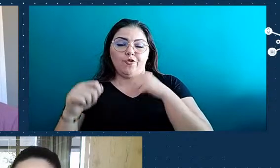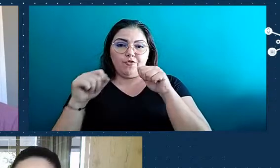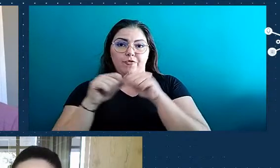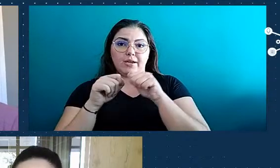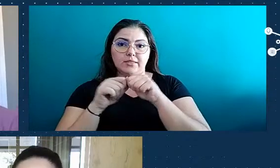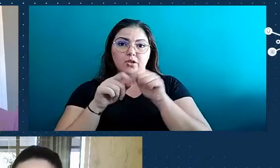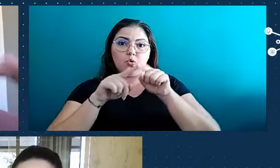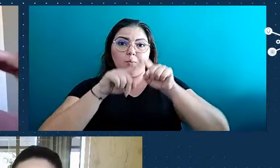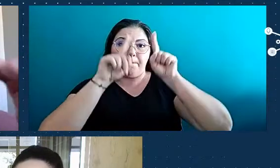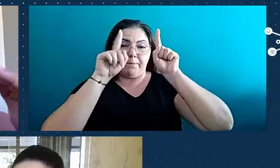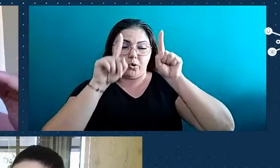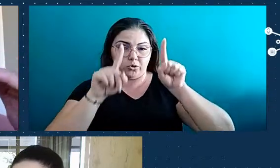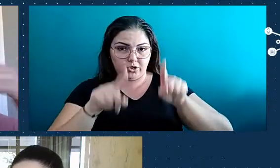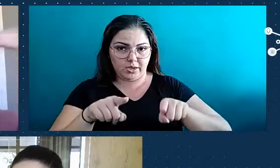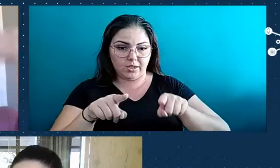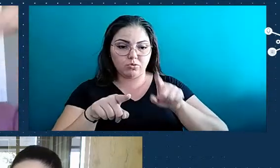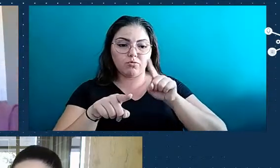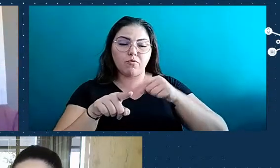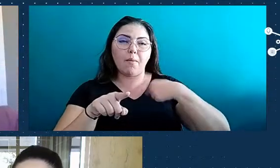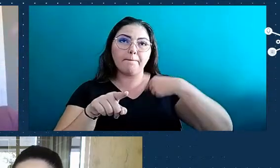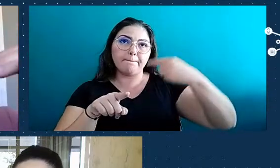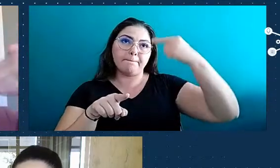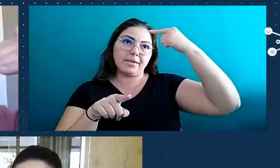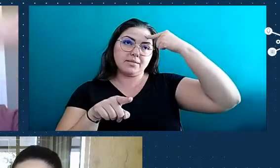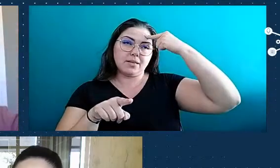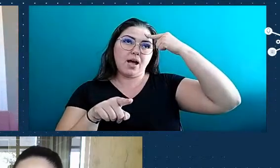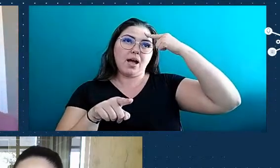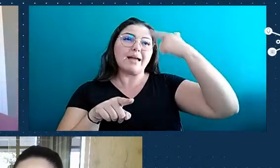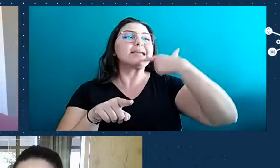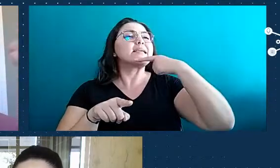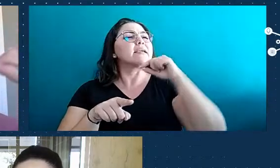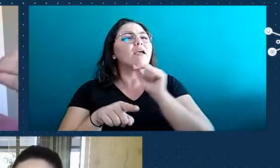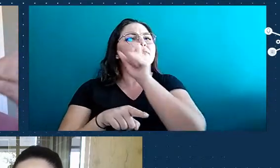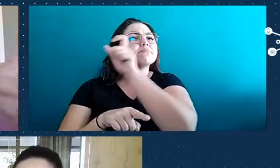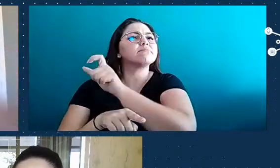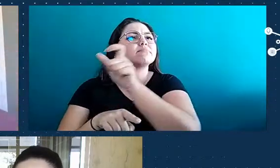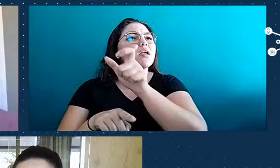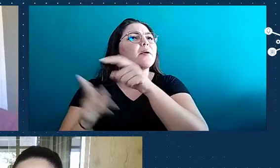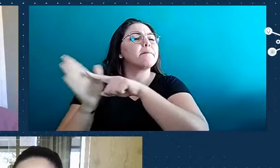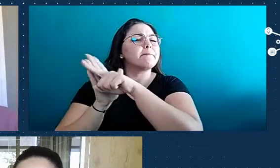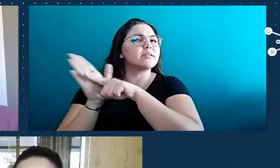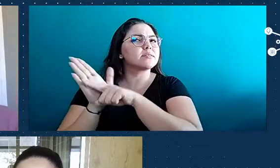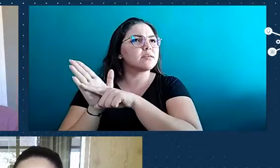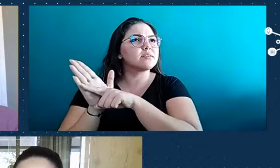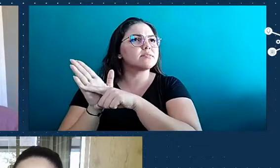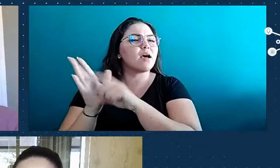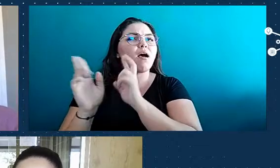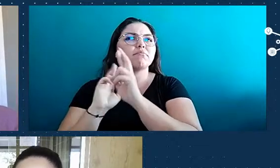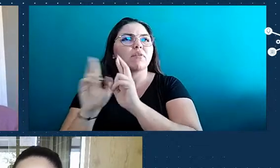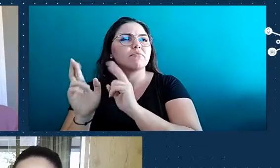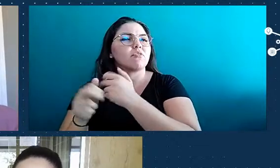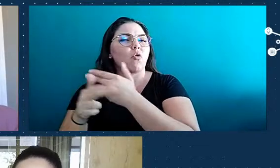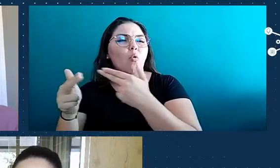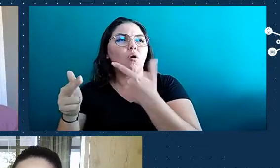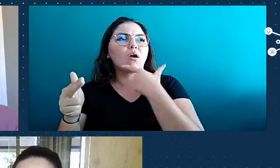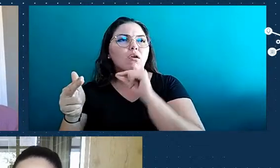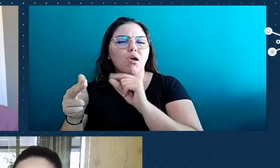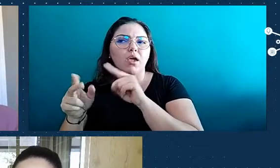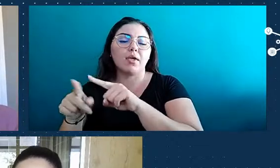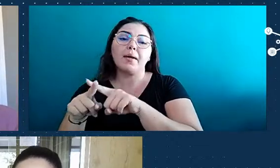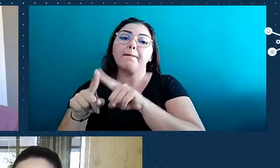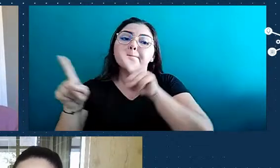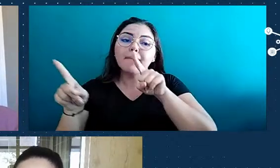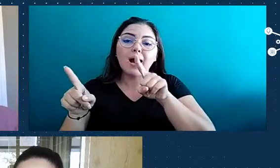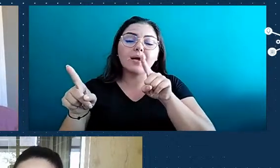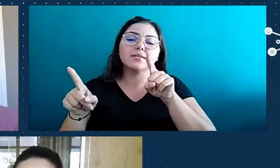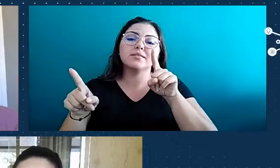para colocar no projeto, não. O projeto ainda é o projeto, você está projetando. Agora, uma vez que você escolheu, né, os